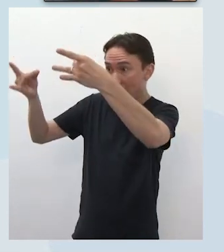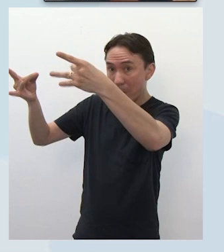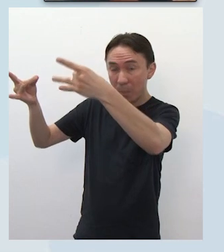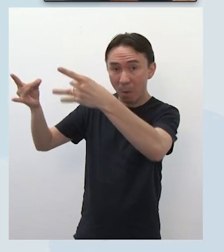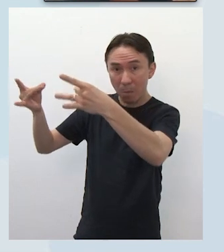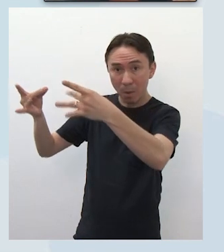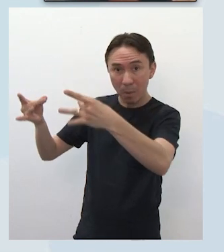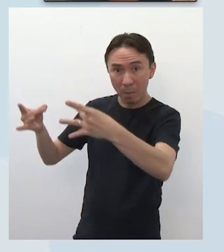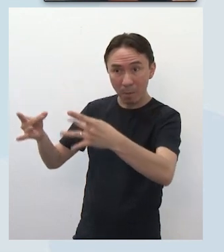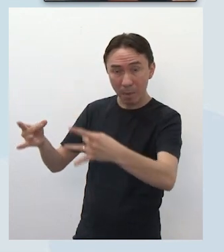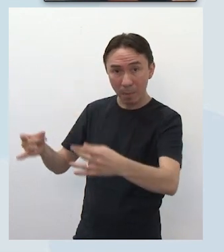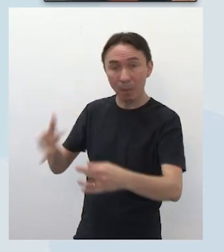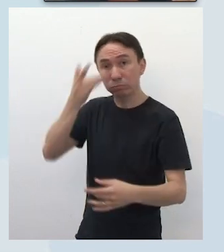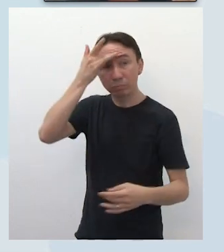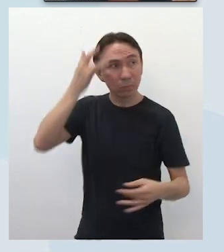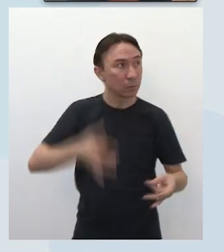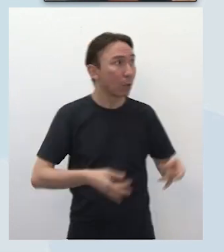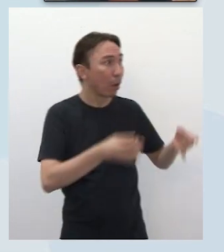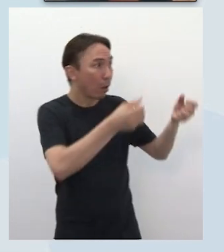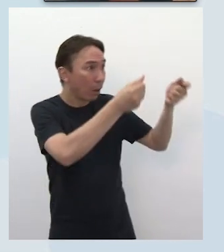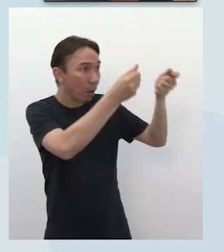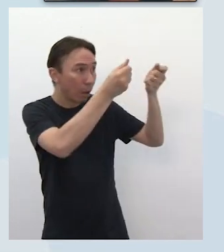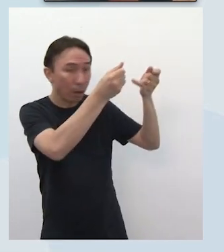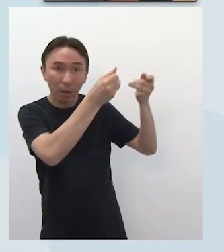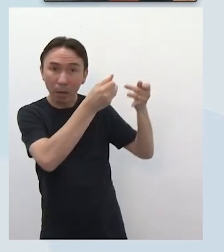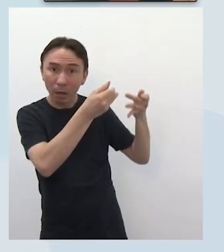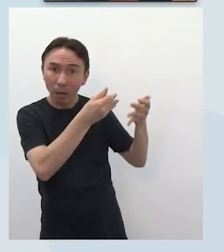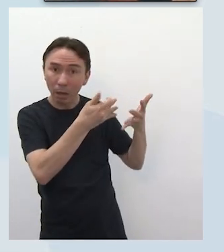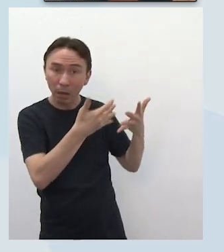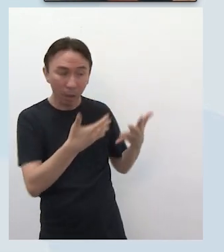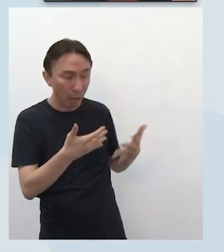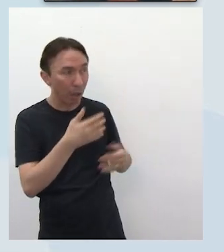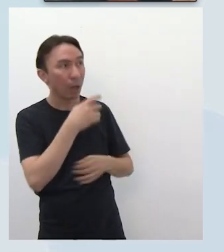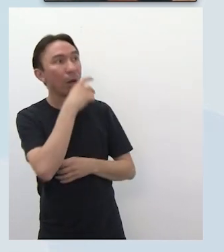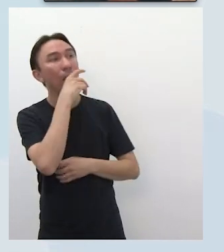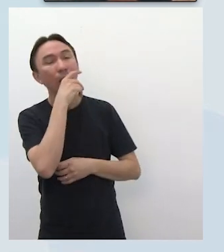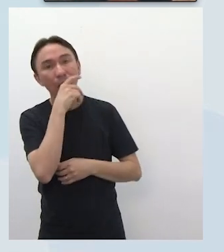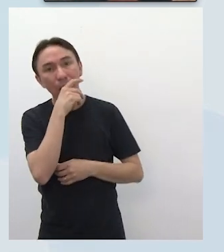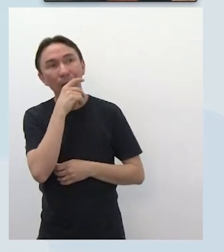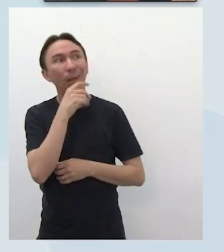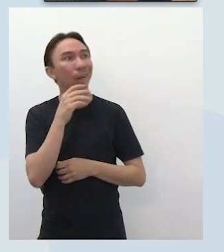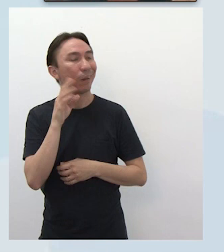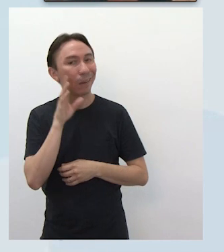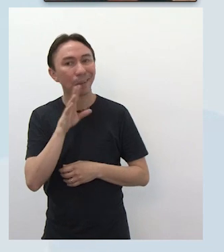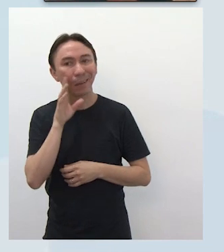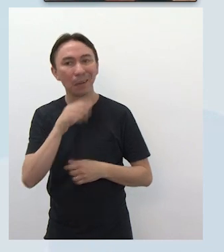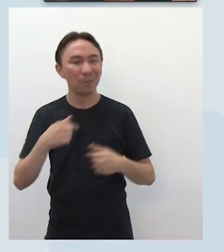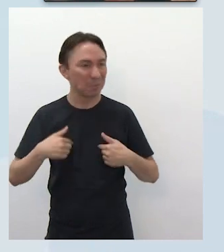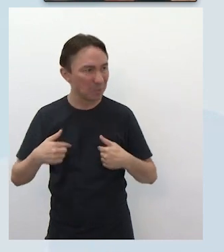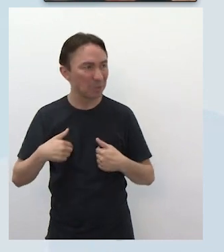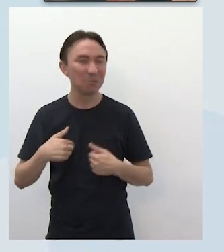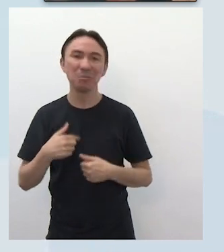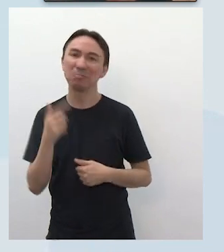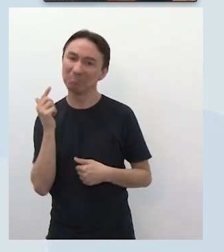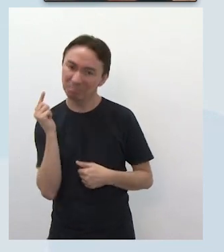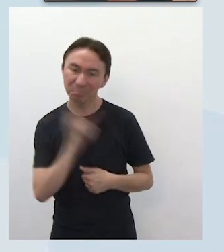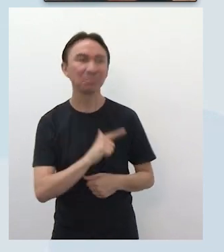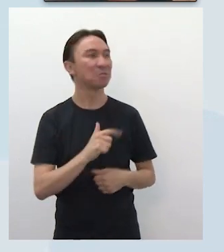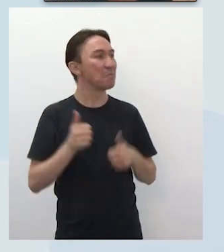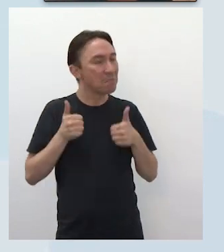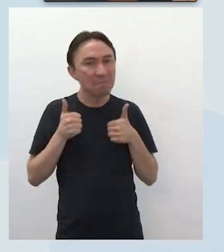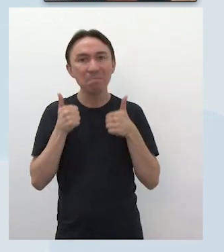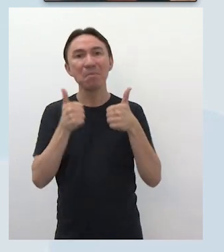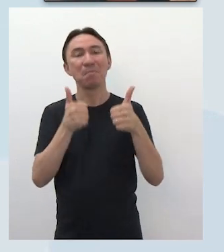tendência de quem recebe essa devolutiva é pensar, puxa, eu sei fazer um bom relatório. E aí,